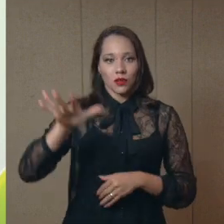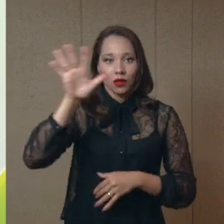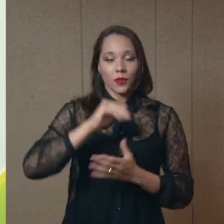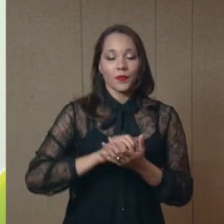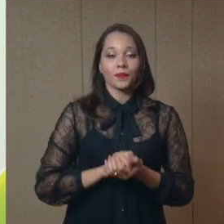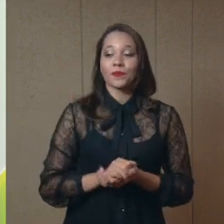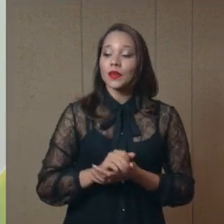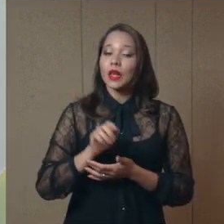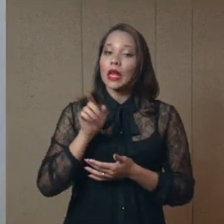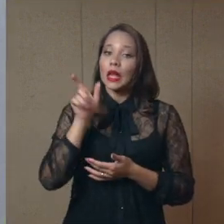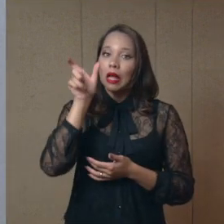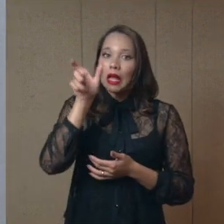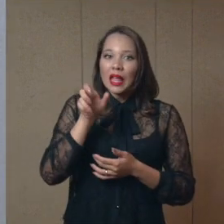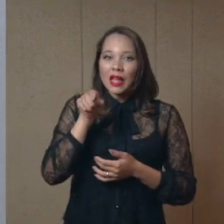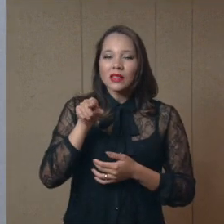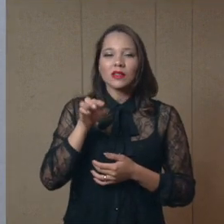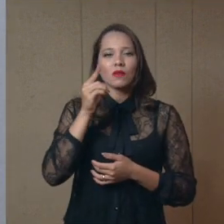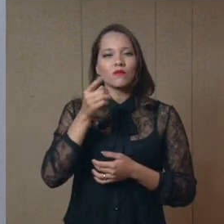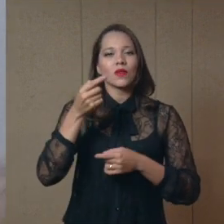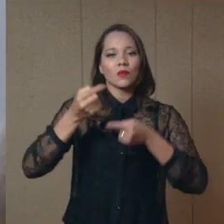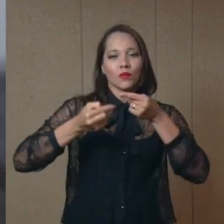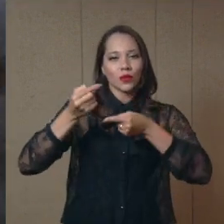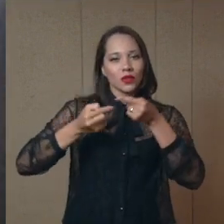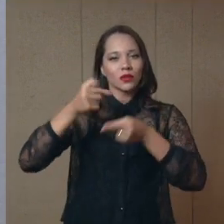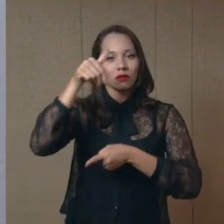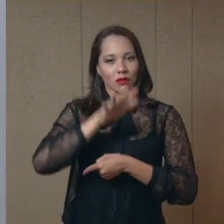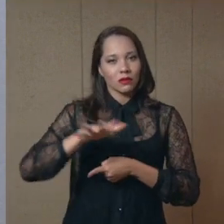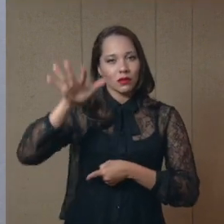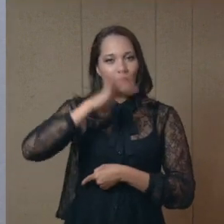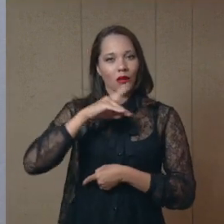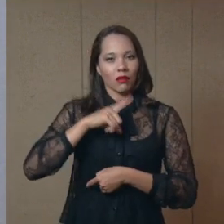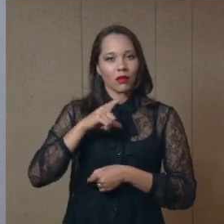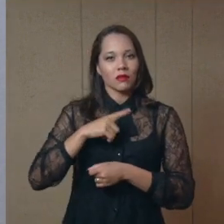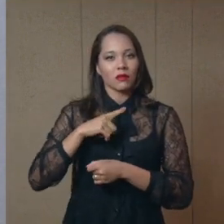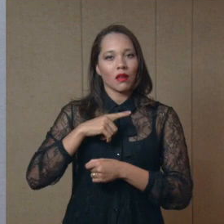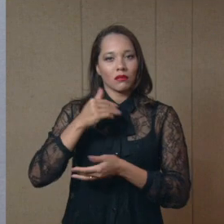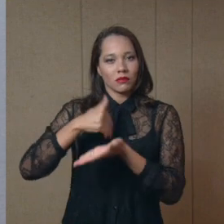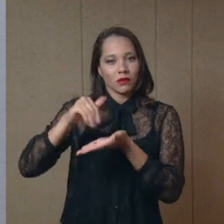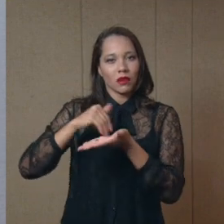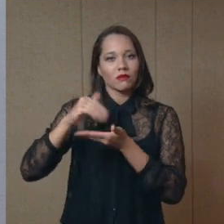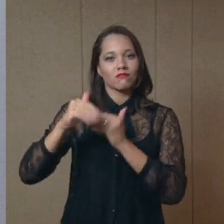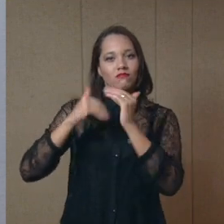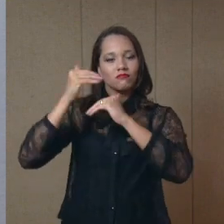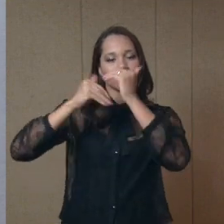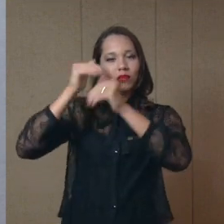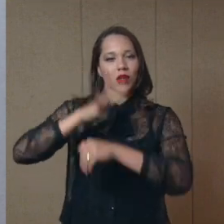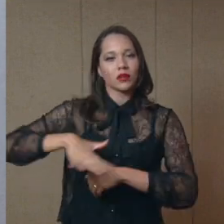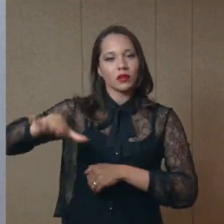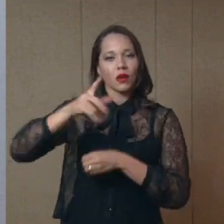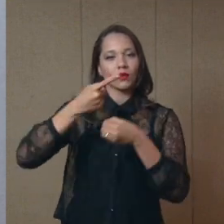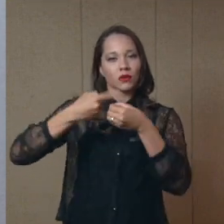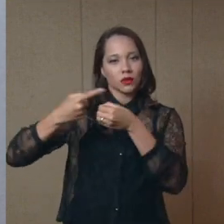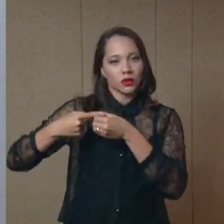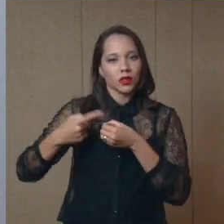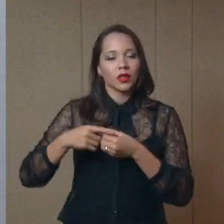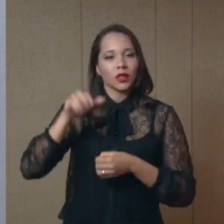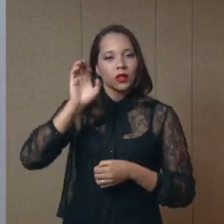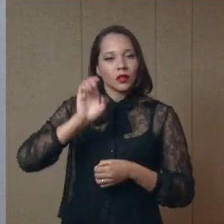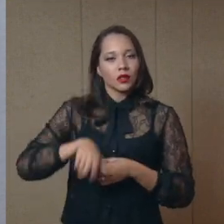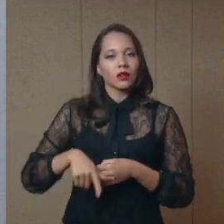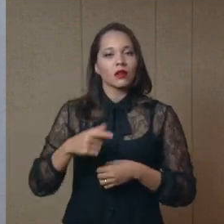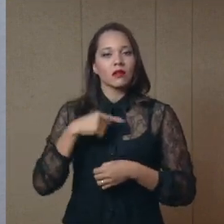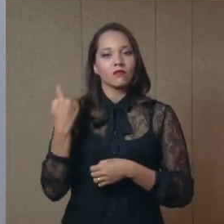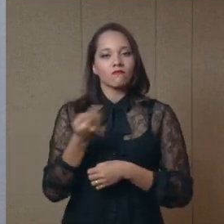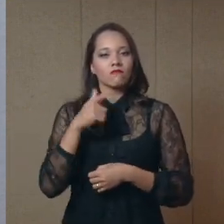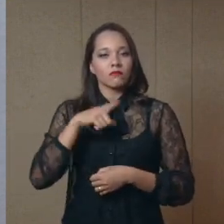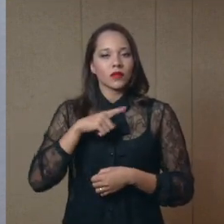é uma das políticas nacionais que estão a cargo da secretaria de desenvolvimento regional e urbano é que a gente